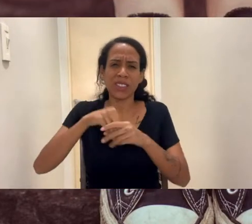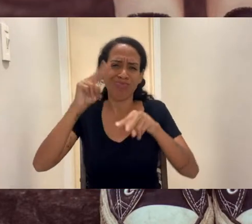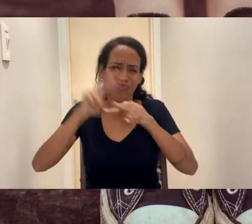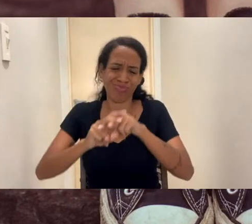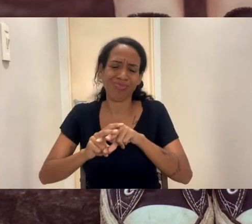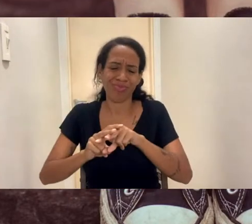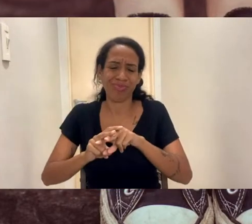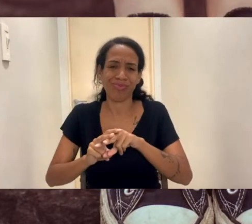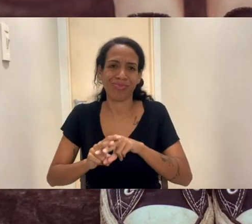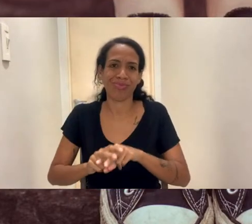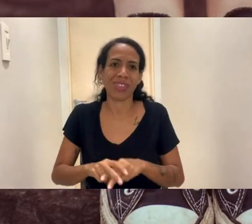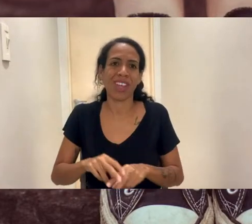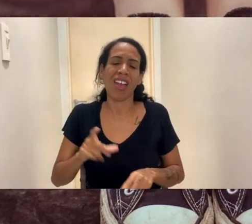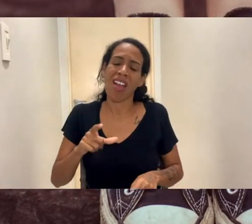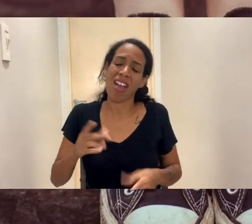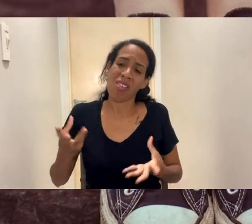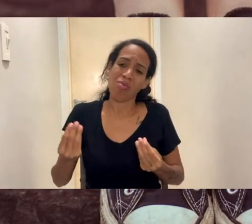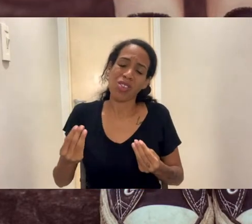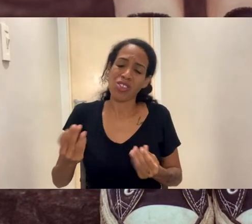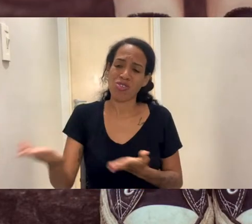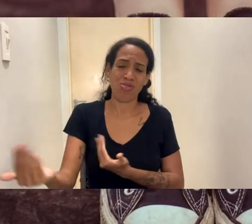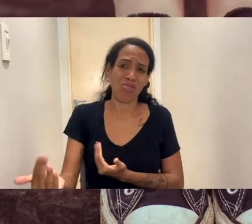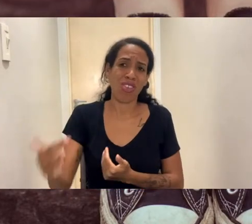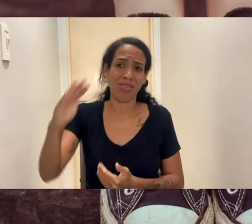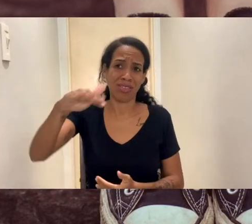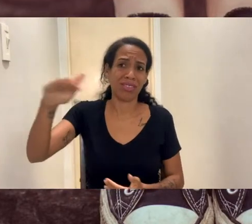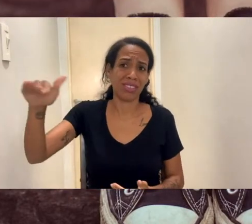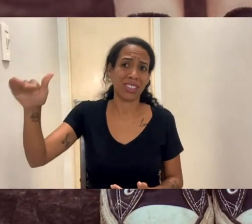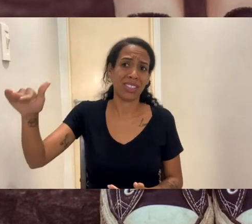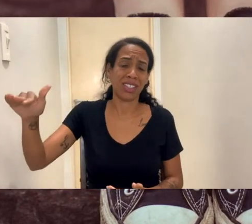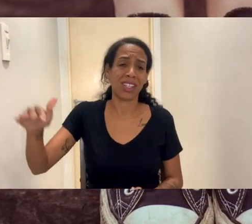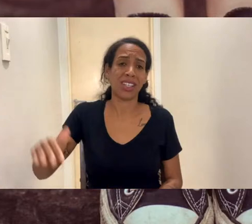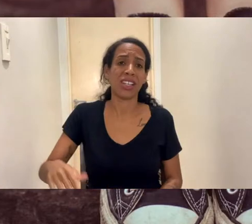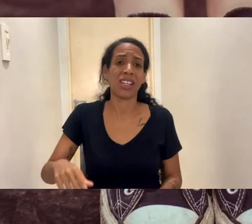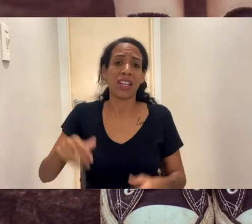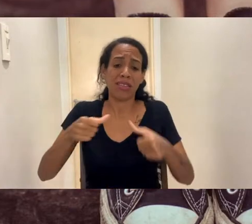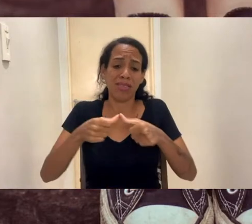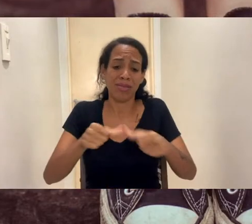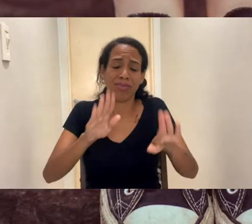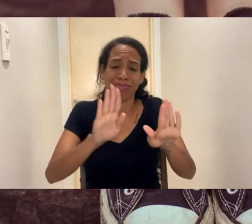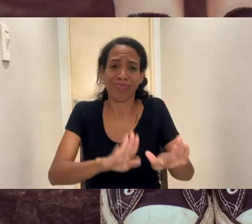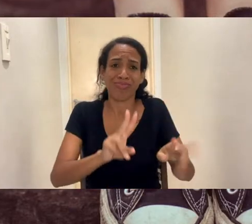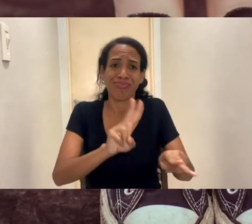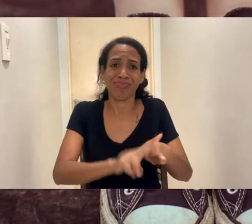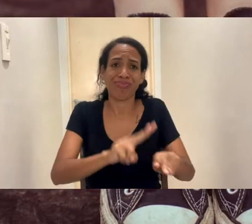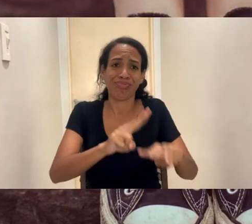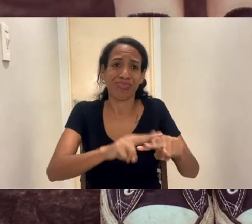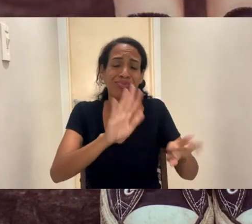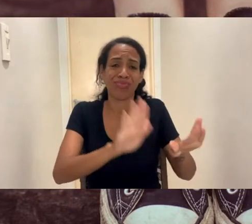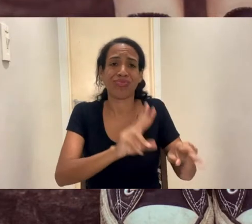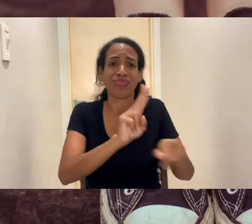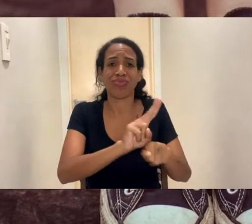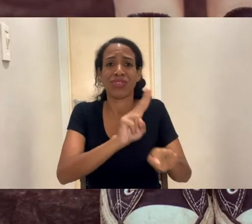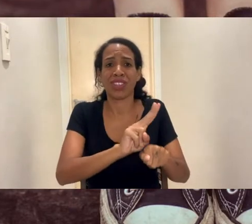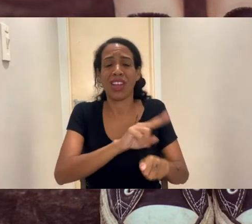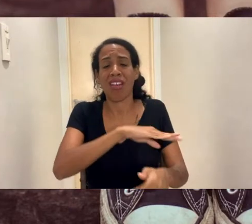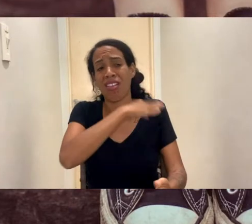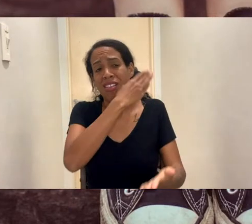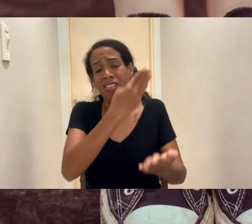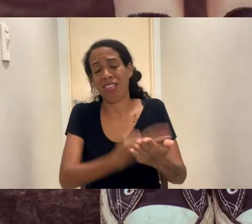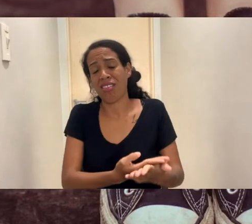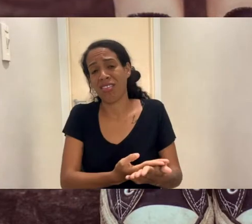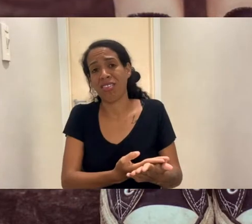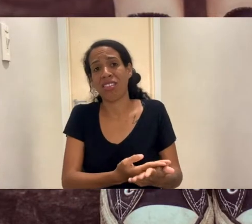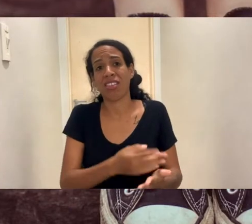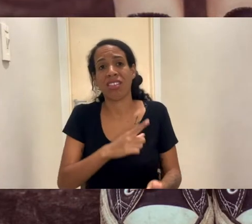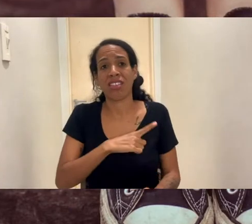no entanto, né, esses adolescentes e jovens são mantidos no cumprimento dessa medida, ainda que nesses casos